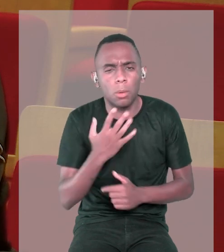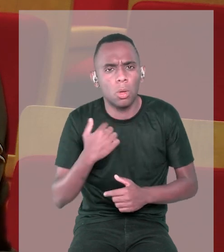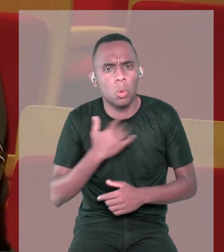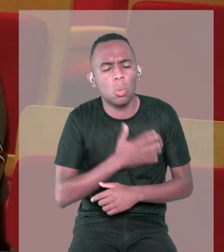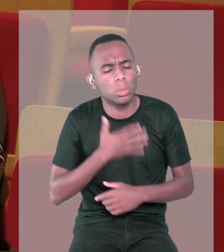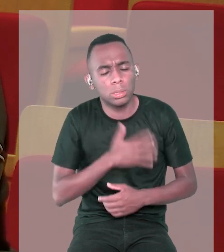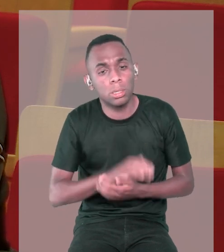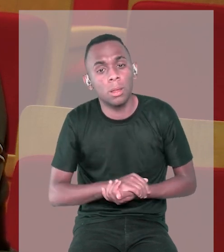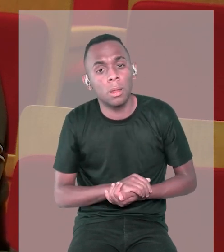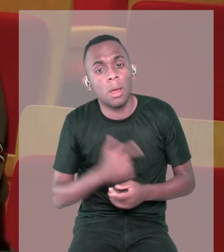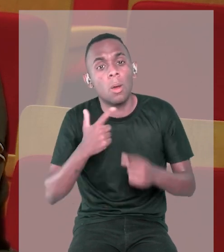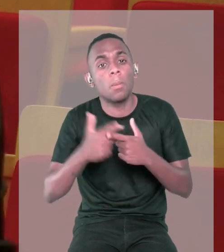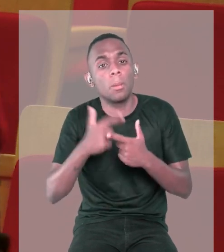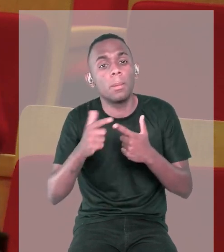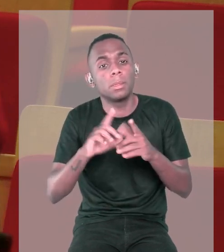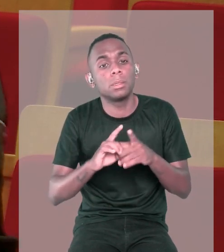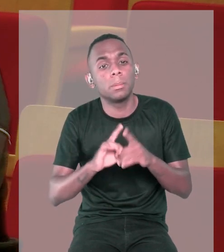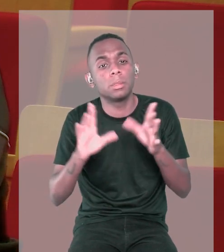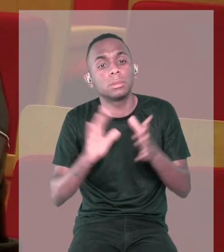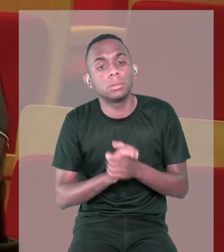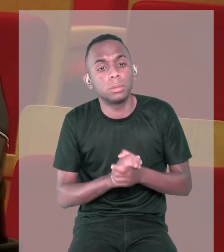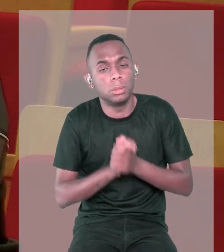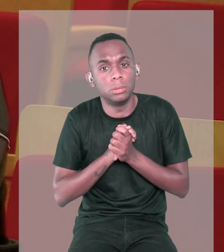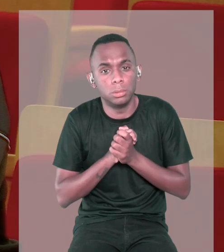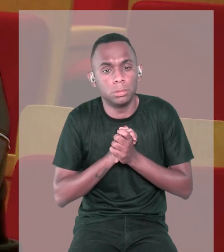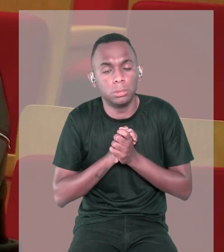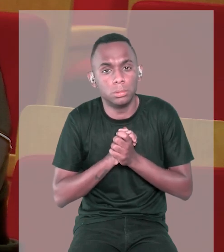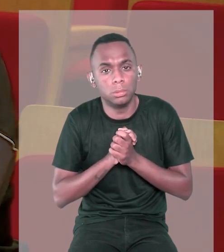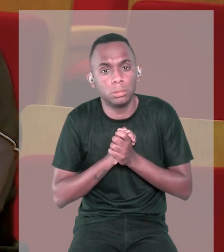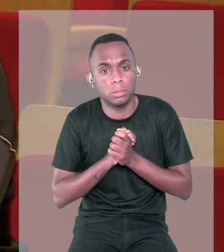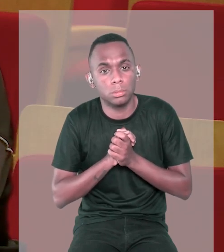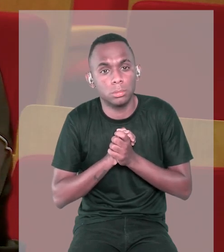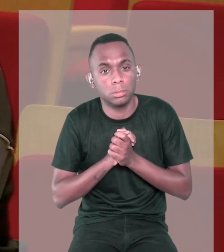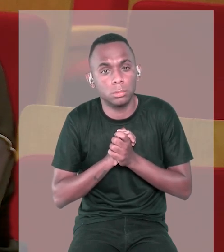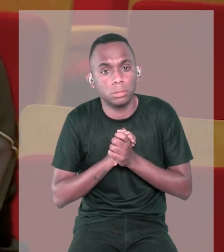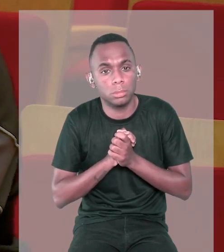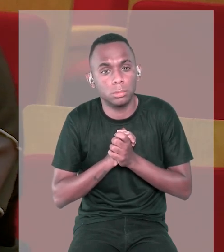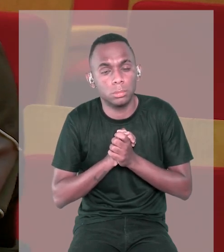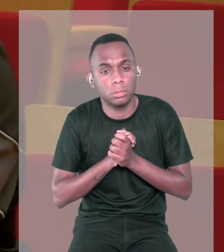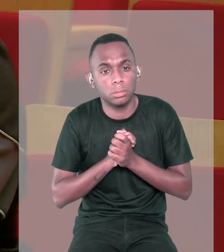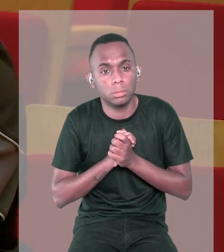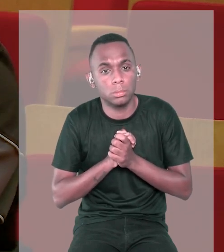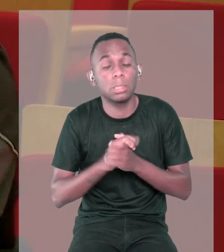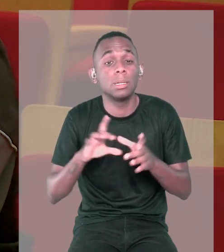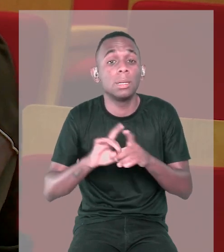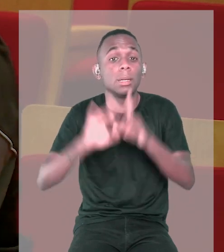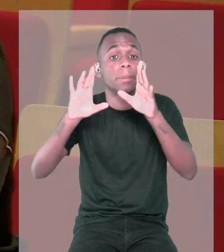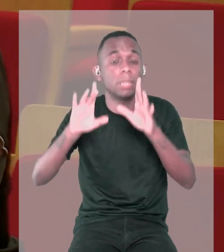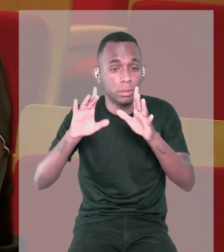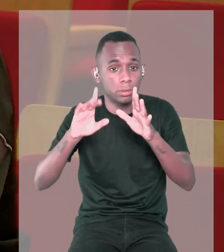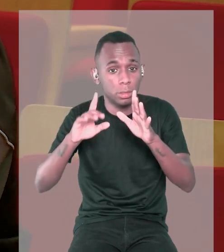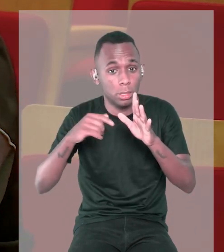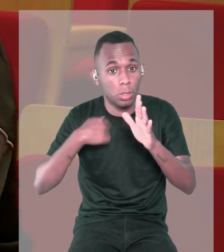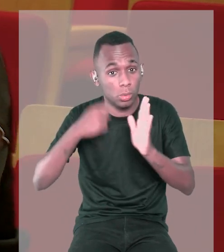É o livro dela, Liberdade para Ser Livre? Liberdade para Ser Livre. Eu escrevi o prefácio, fiz a tradução, mas é dela, é o seu dela. prefácio está sensacional. Não, é só